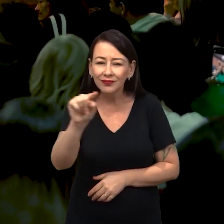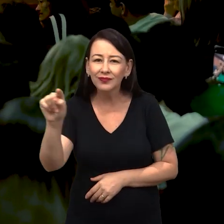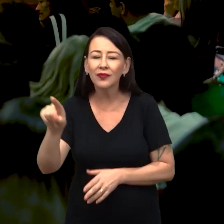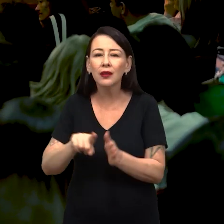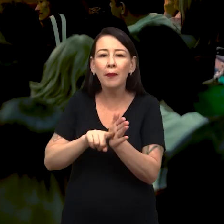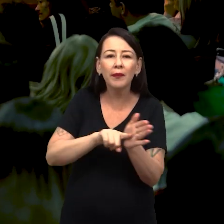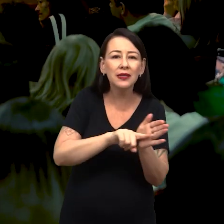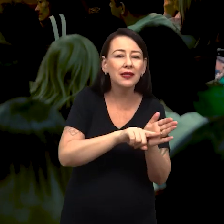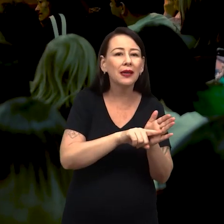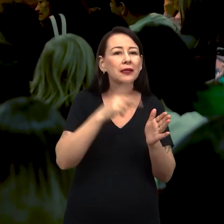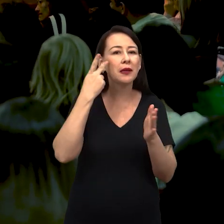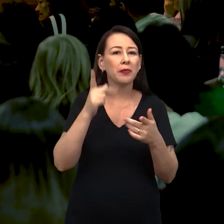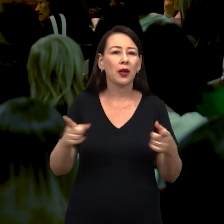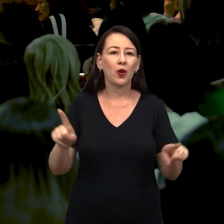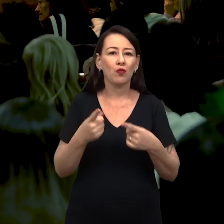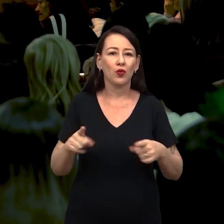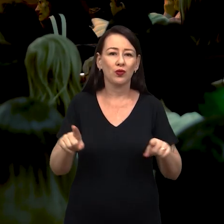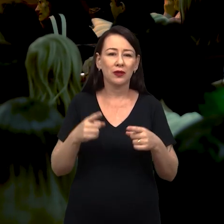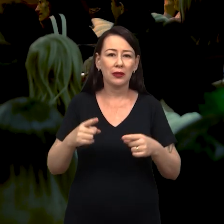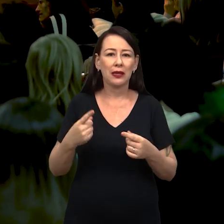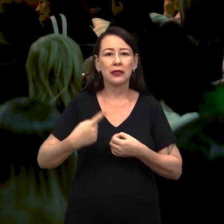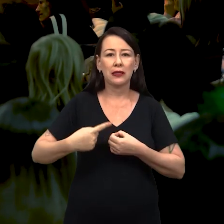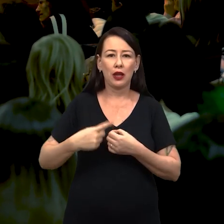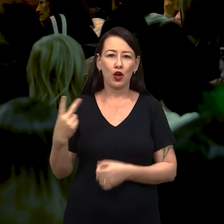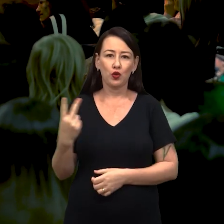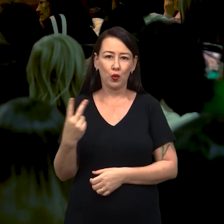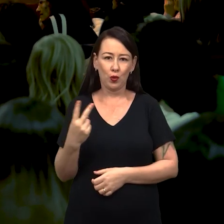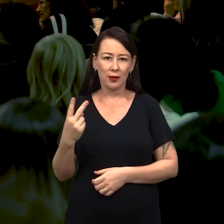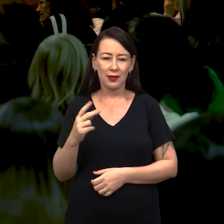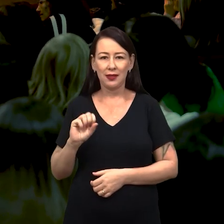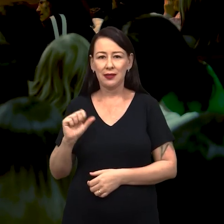nova pesquisa em torno das cantigas dessas duas cidades.